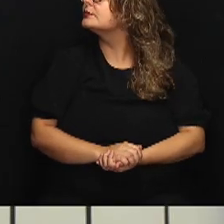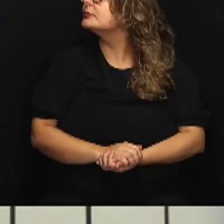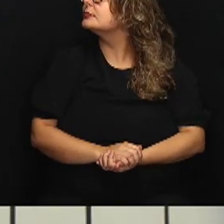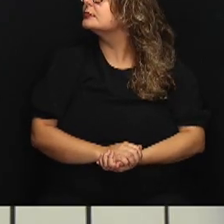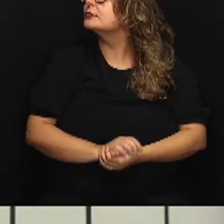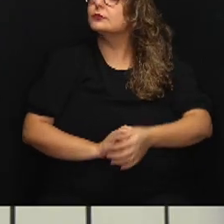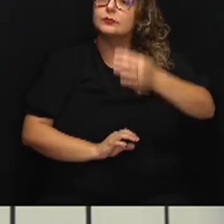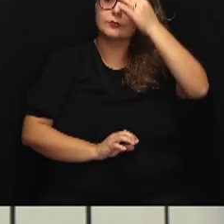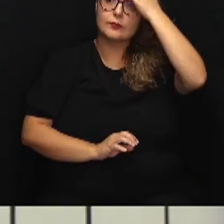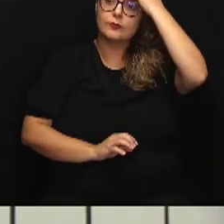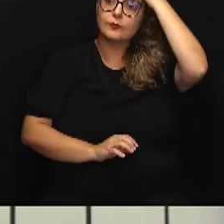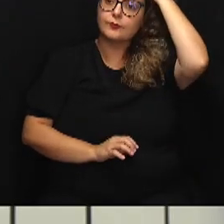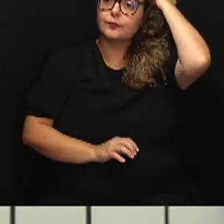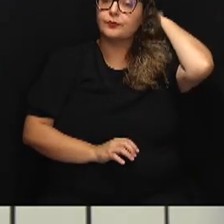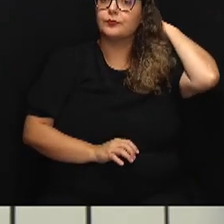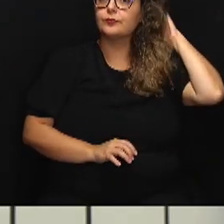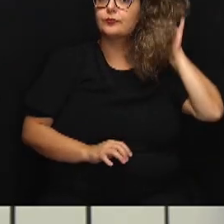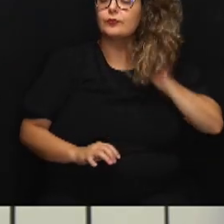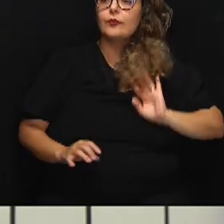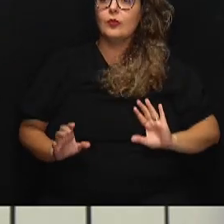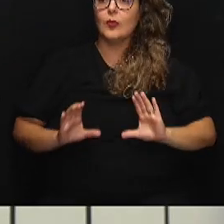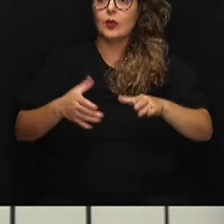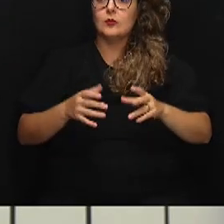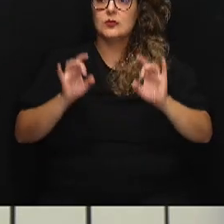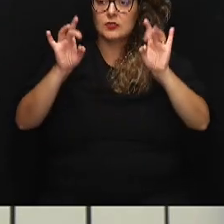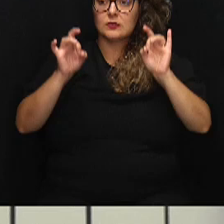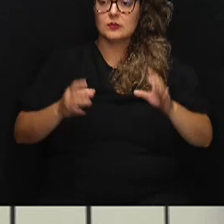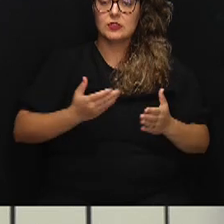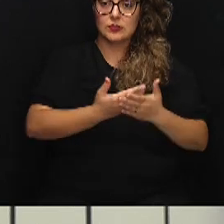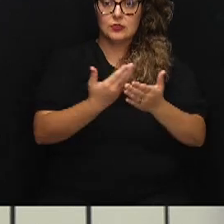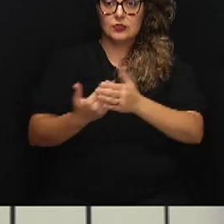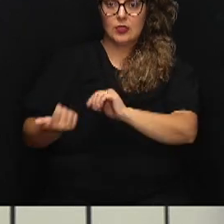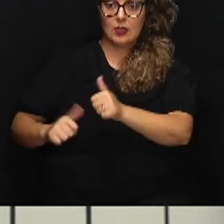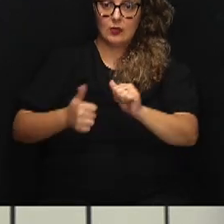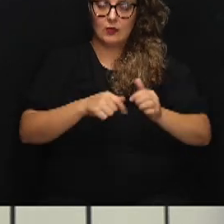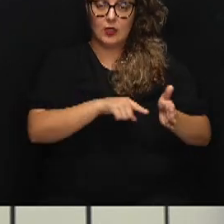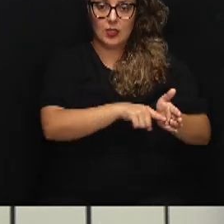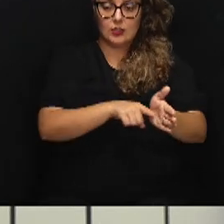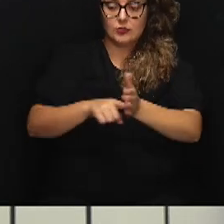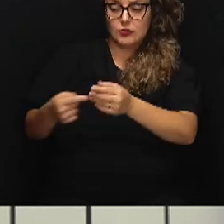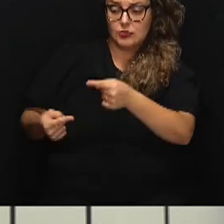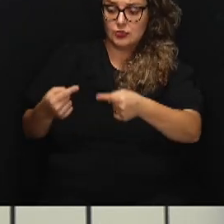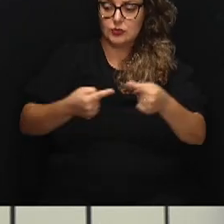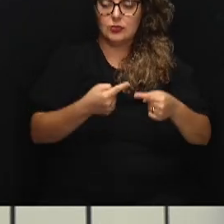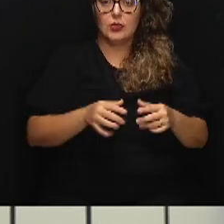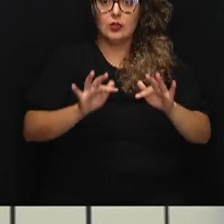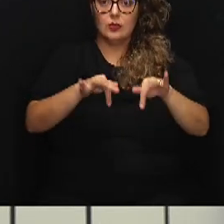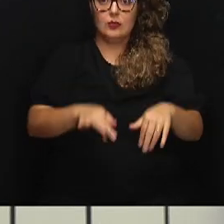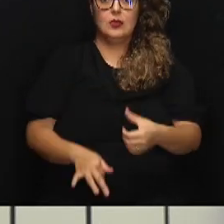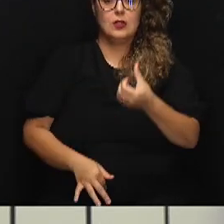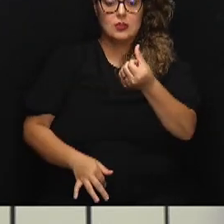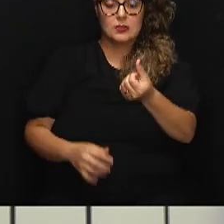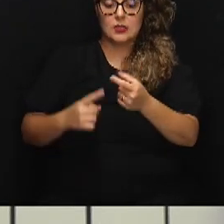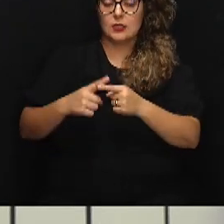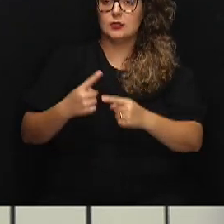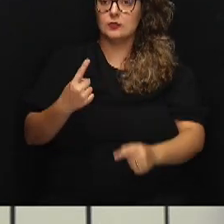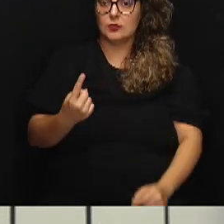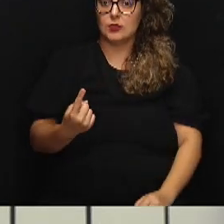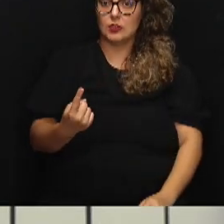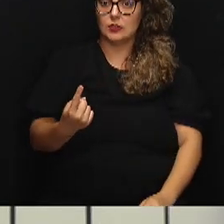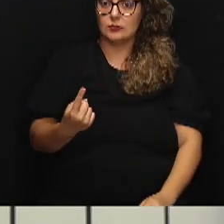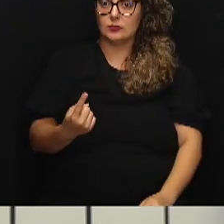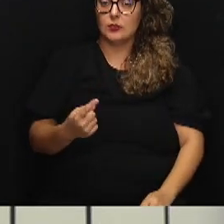A Comissão Especial de Estudos que vai avaliar e discutir a importância de um possível fim da escala 6x1 e